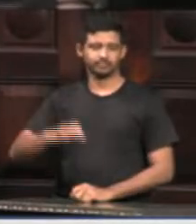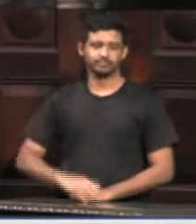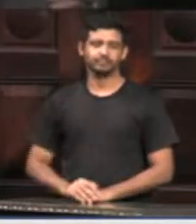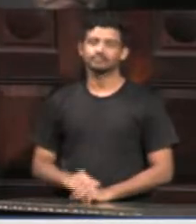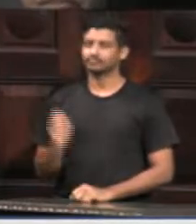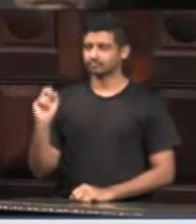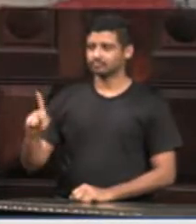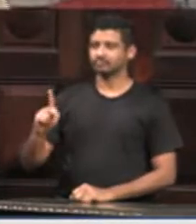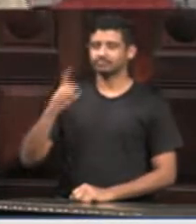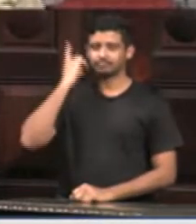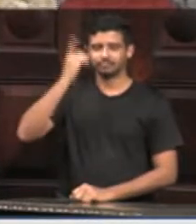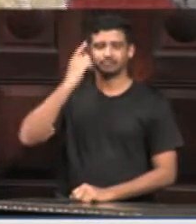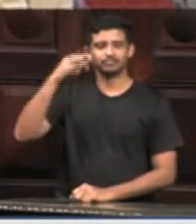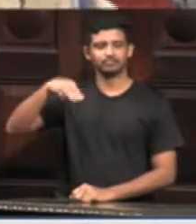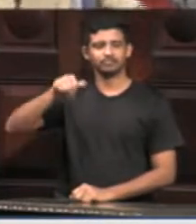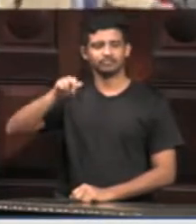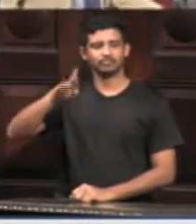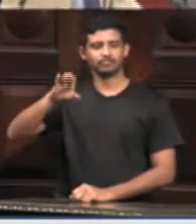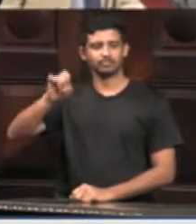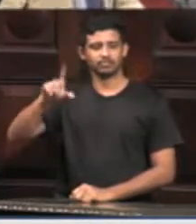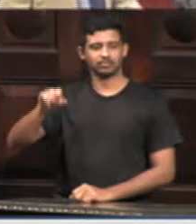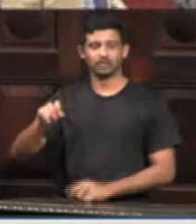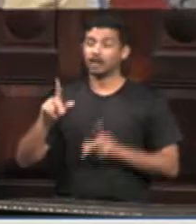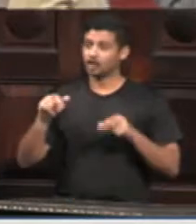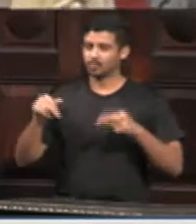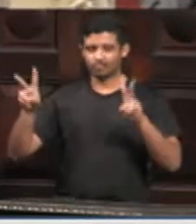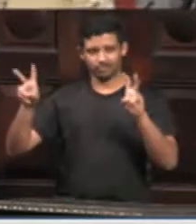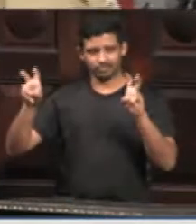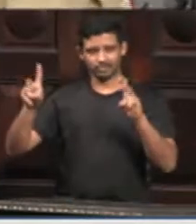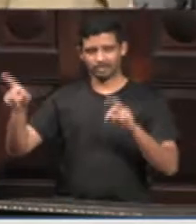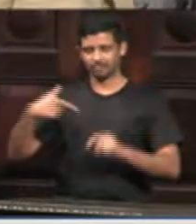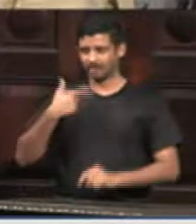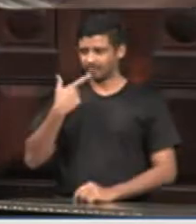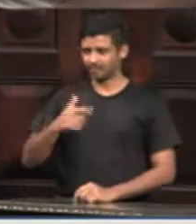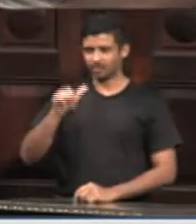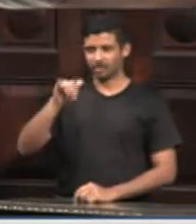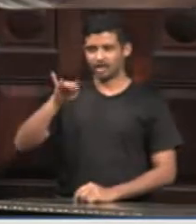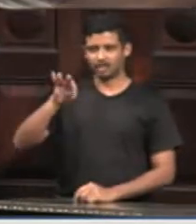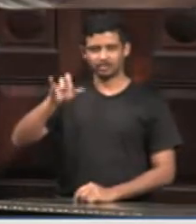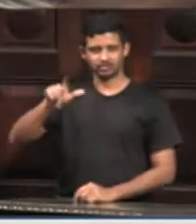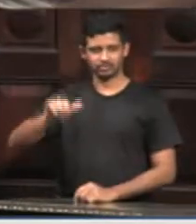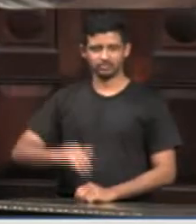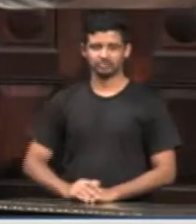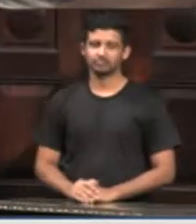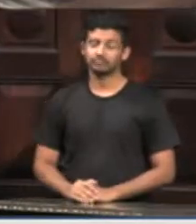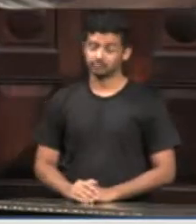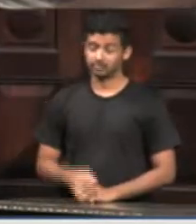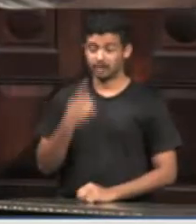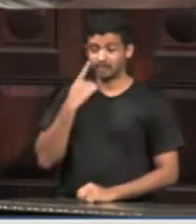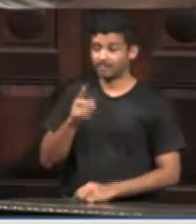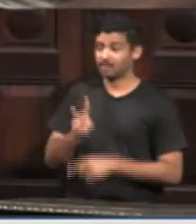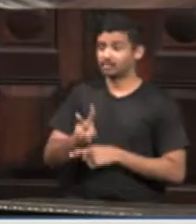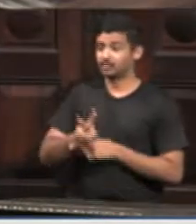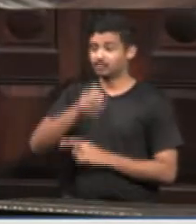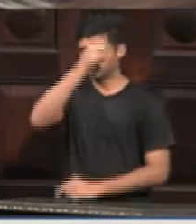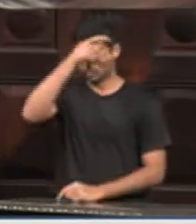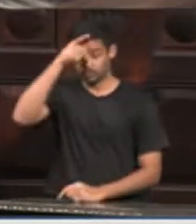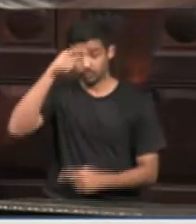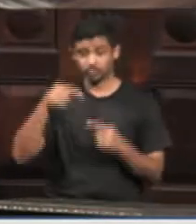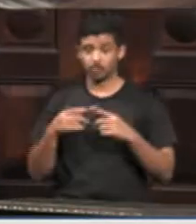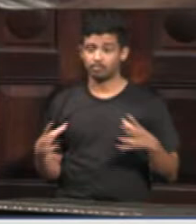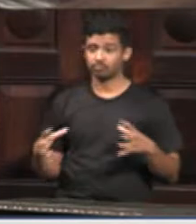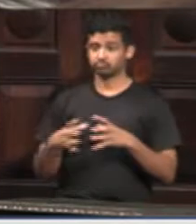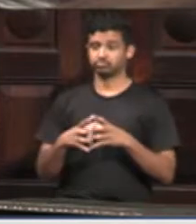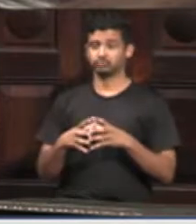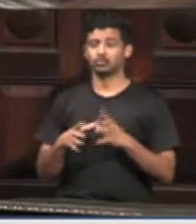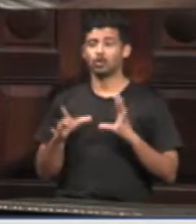Marcelo. Mesmo assunto trazido aqui pelo deputado Átila, o defensor público da União é o